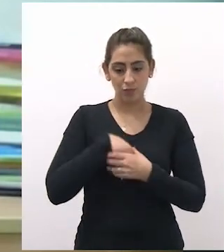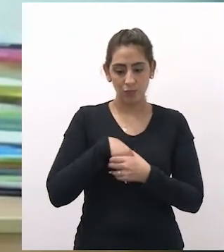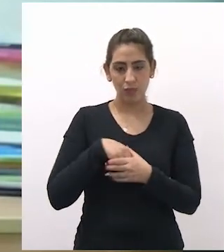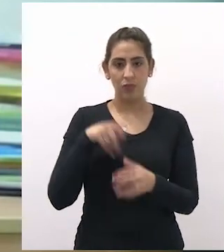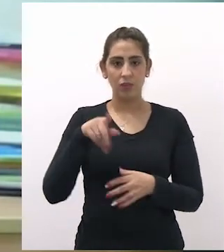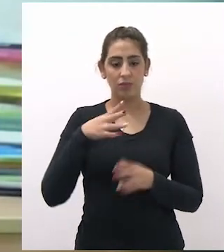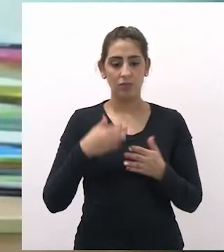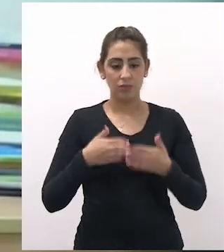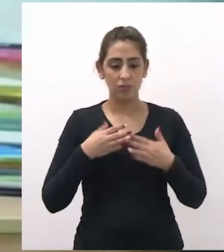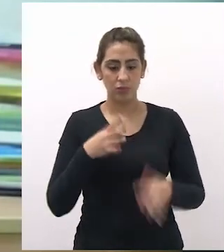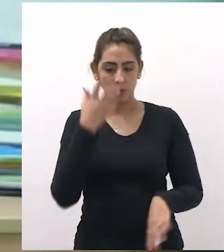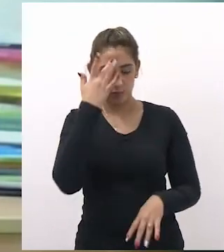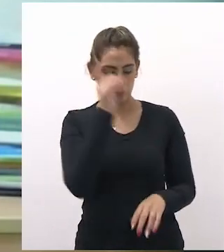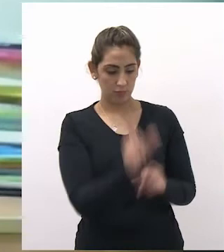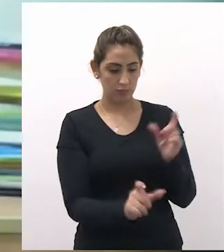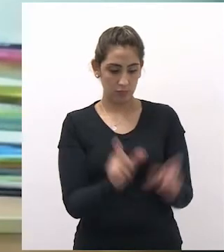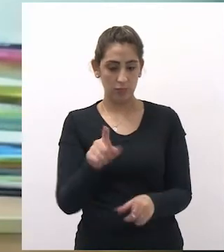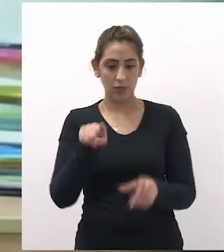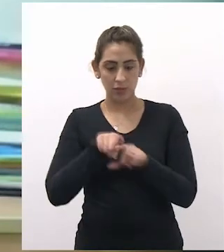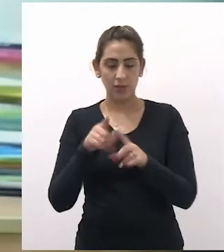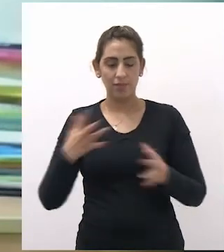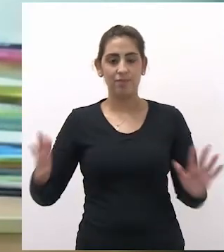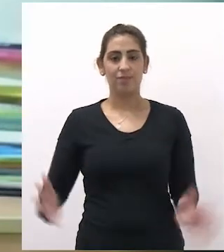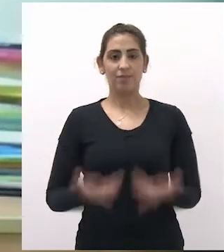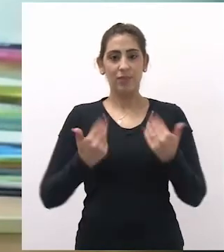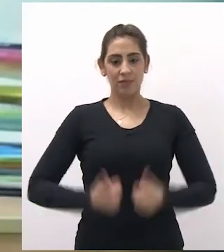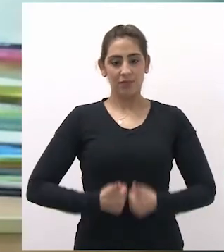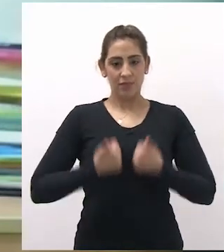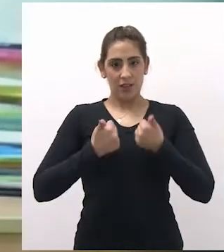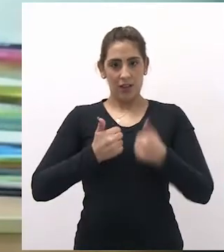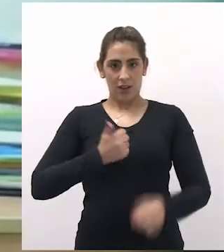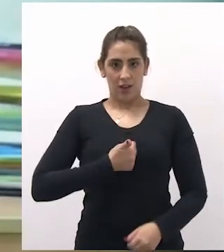ser humano e de sua autoestima.